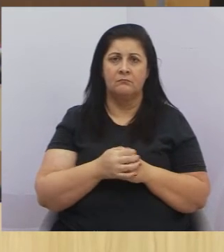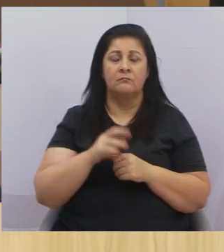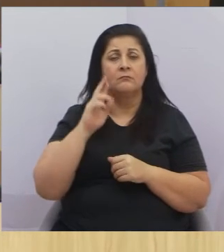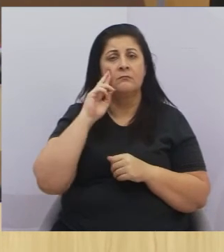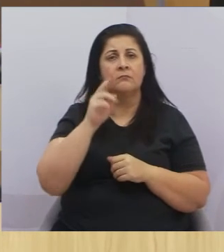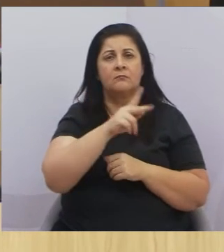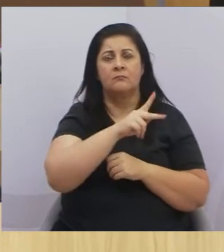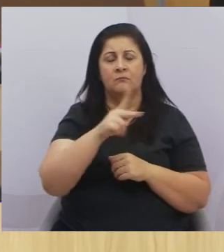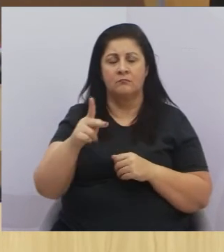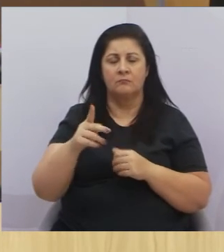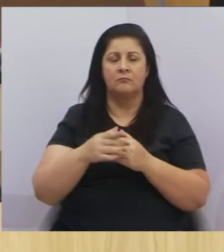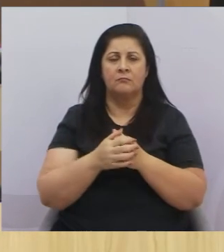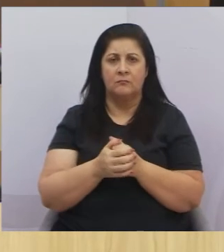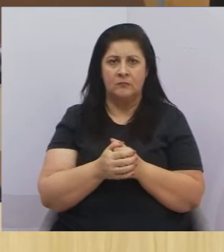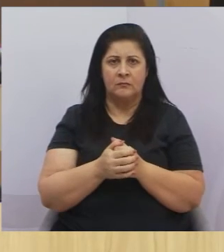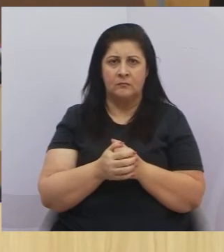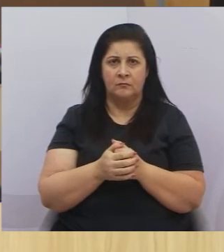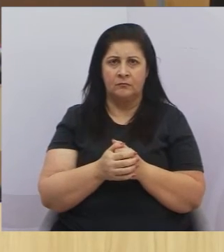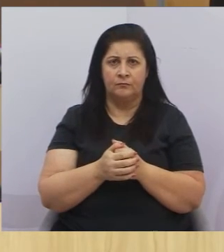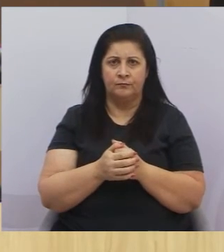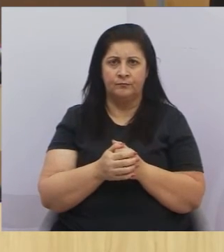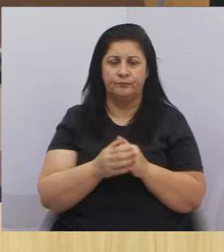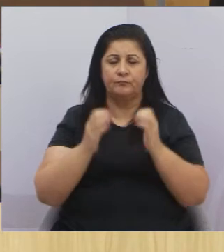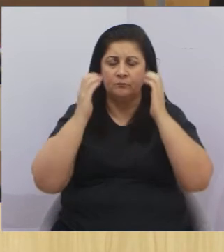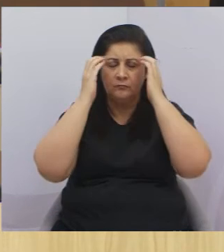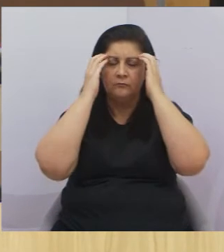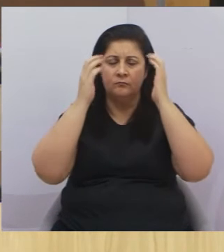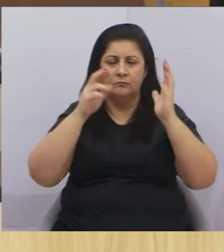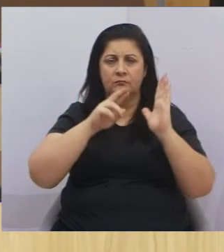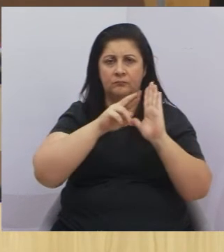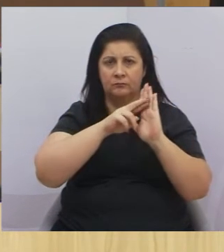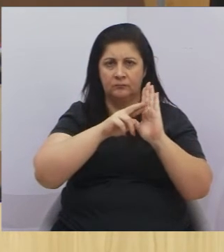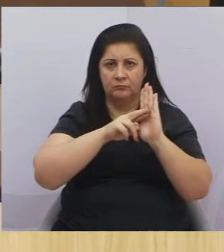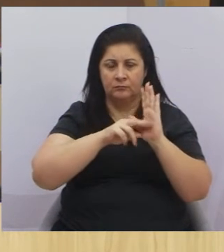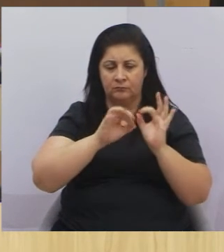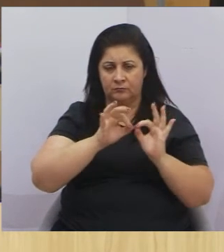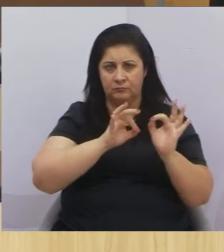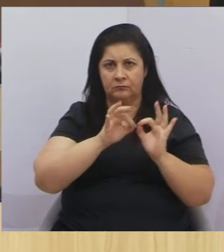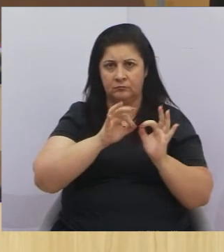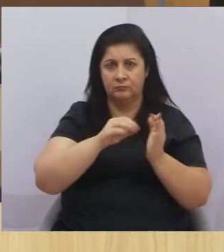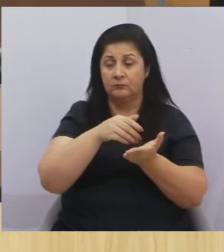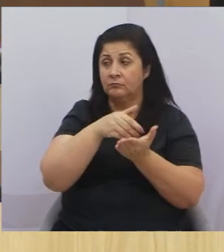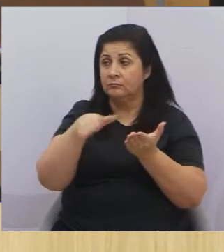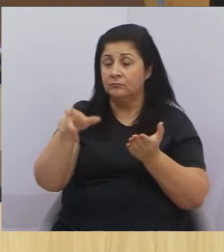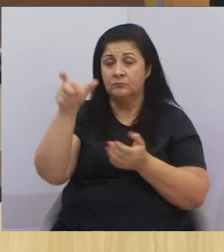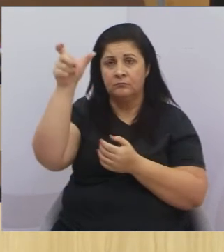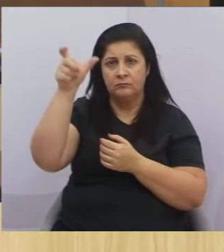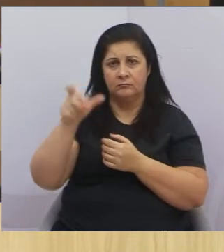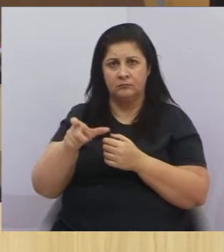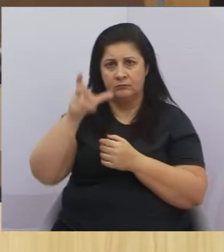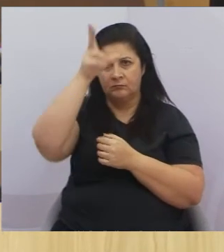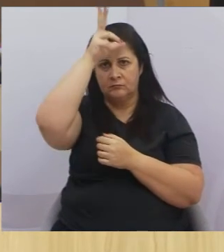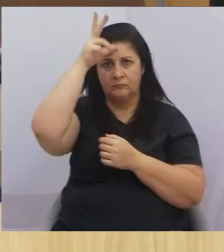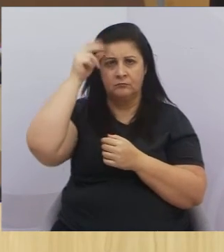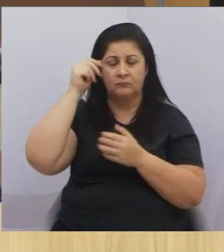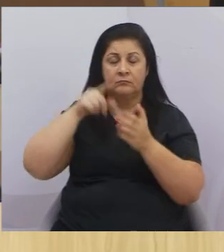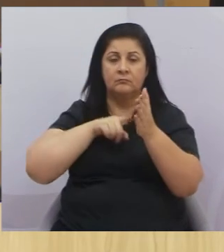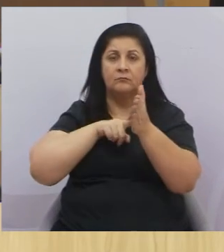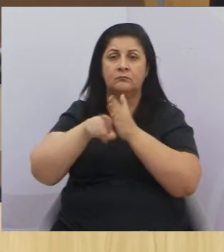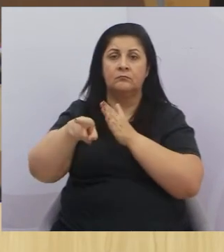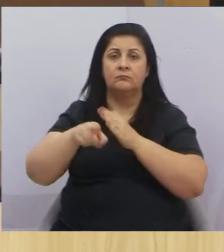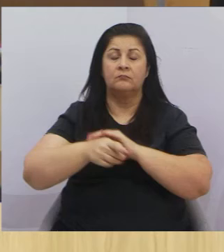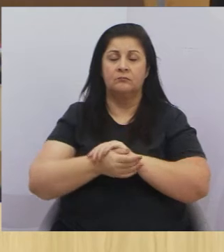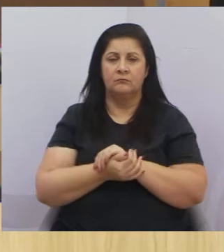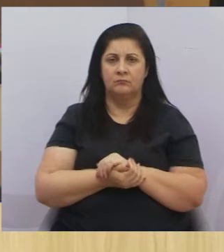e aprovado pelo egrégio plenário, cumprir as formalidades regimentais, sem encaminhar ao senhor prefeito municipal de Jacareí o seguinte pedido de